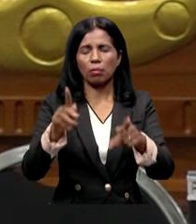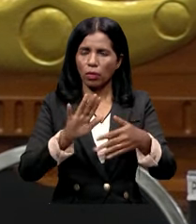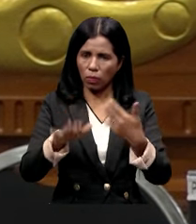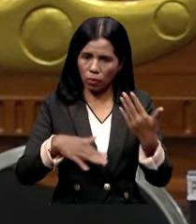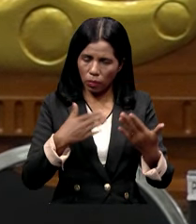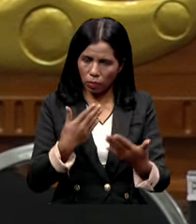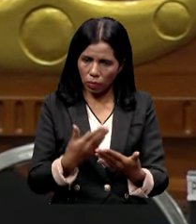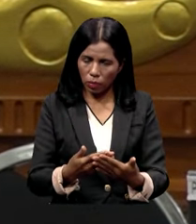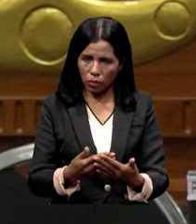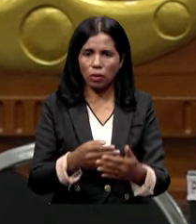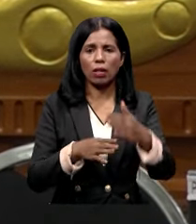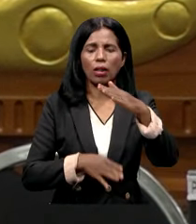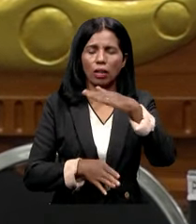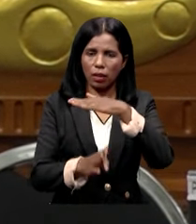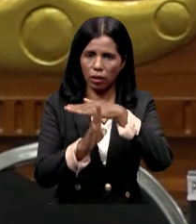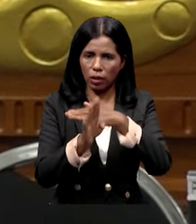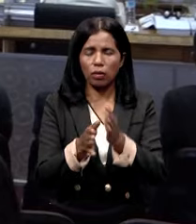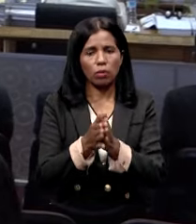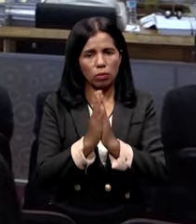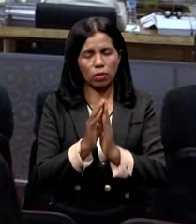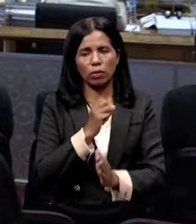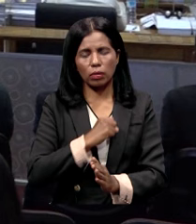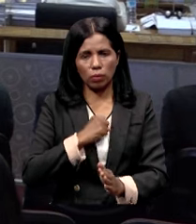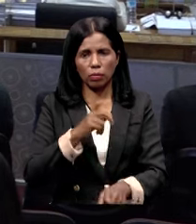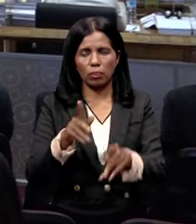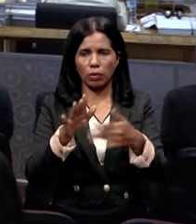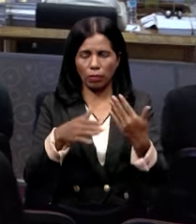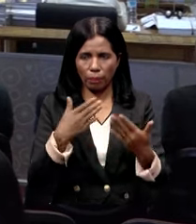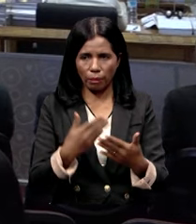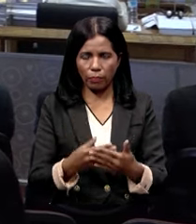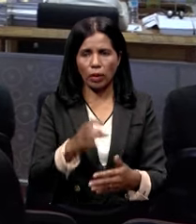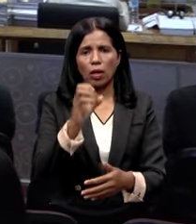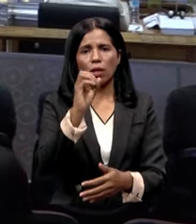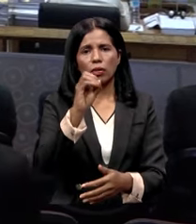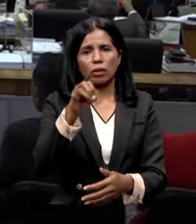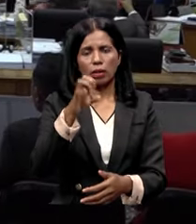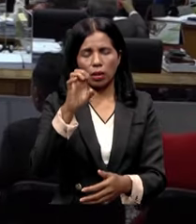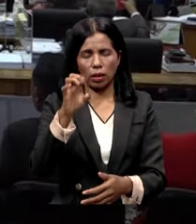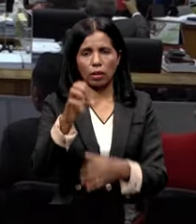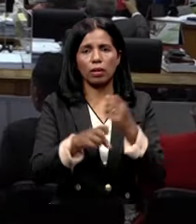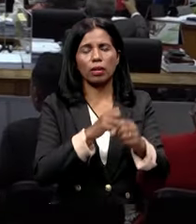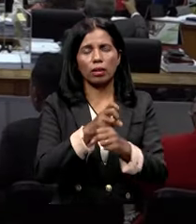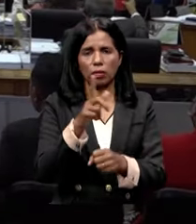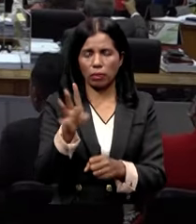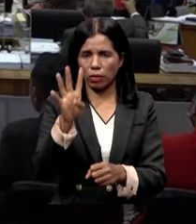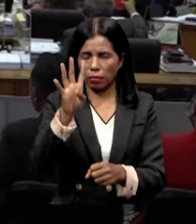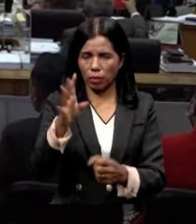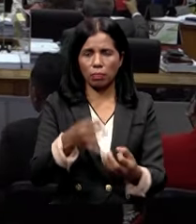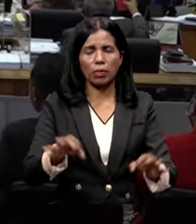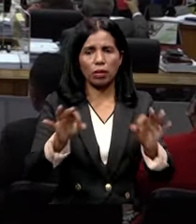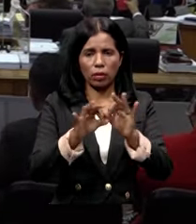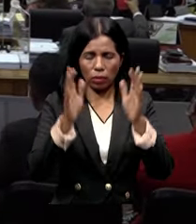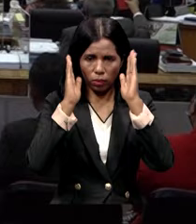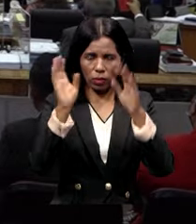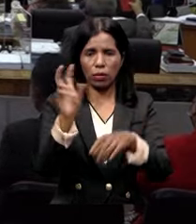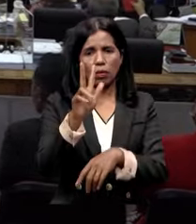o akraikan russo desculpa ba povo. E orçamento geral estado tinang riuroron resinghat, prioridade do governo da Sianien, maka, setor